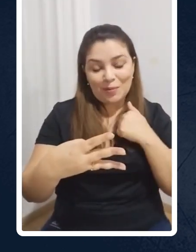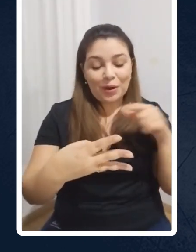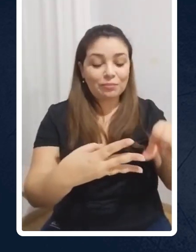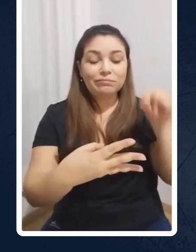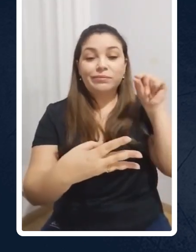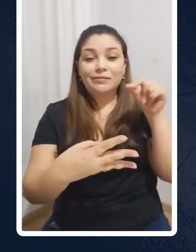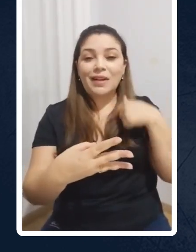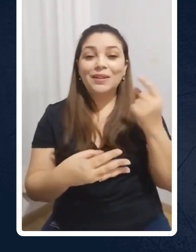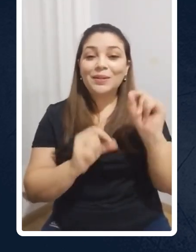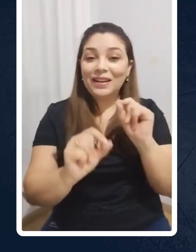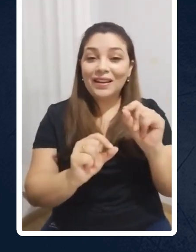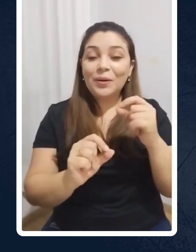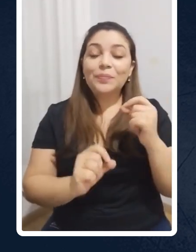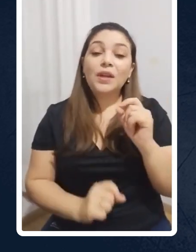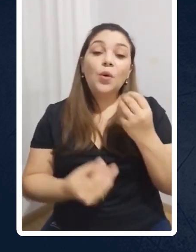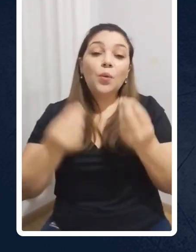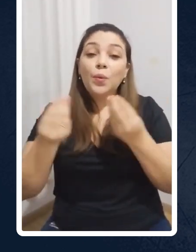da Libras profissionalmente.